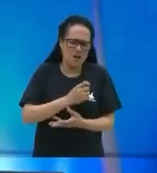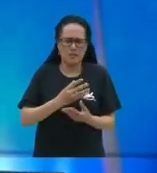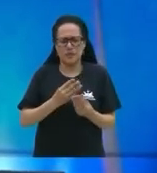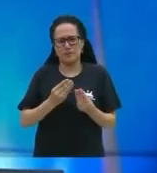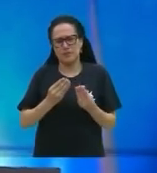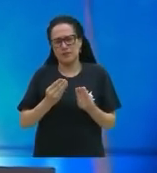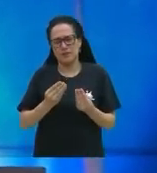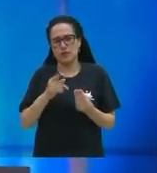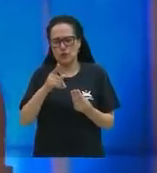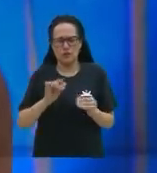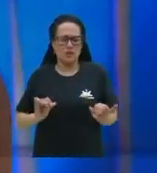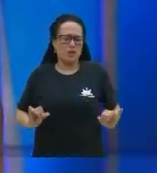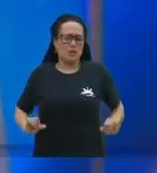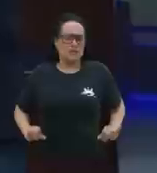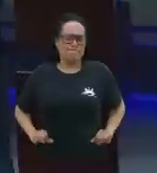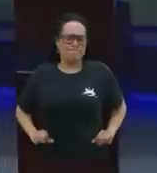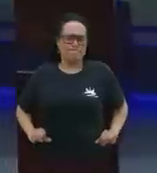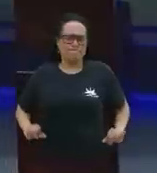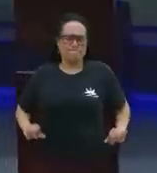Você sofreu muito,